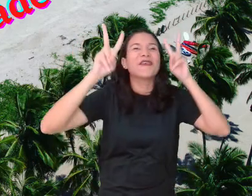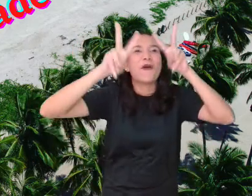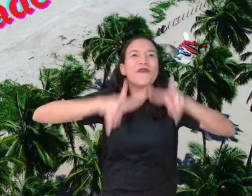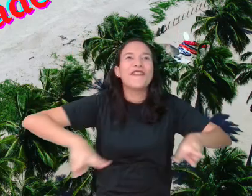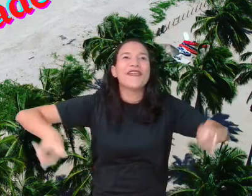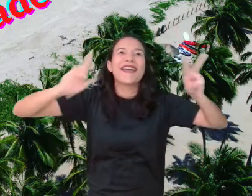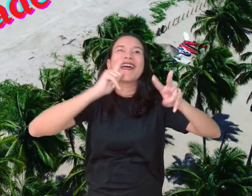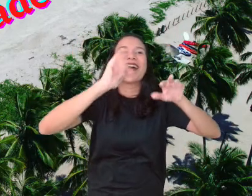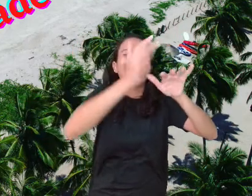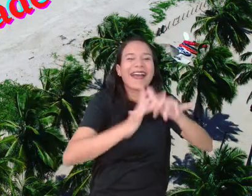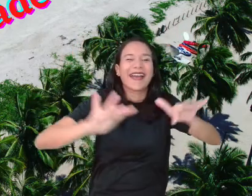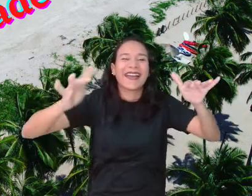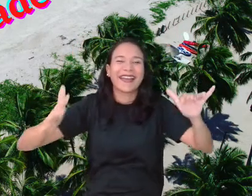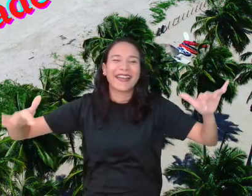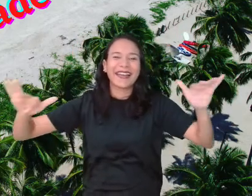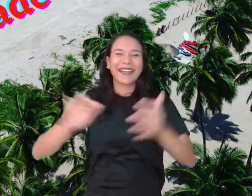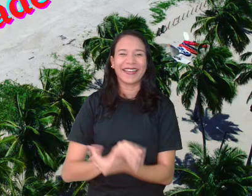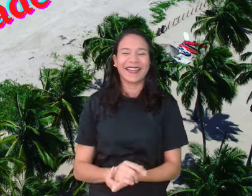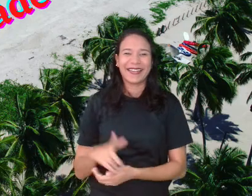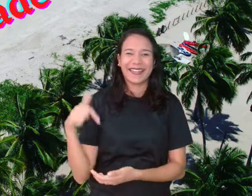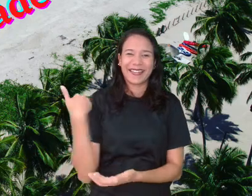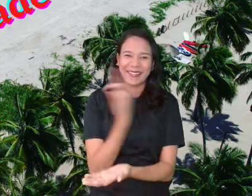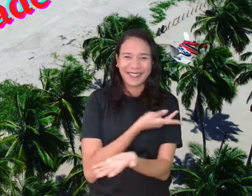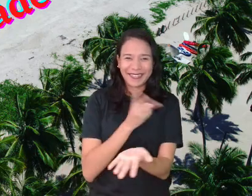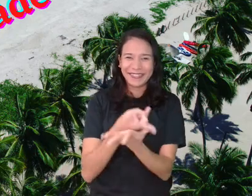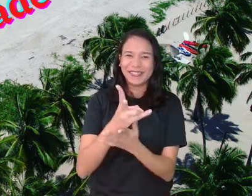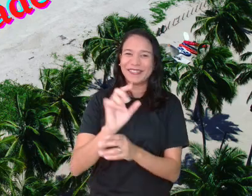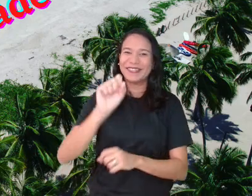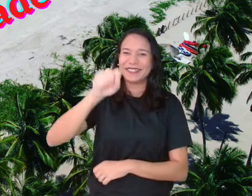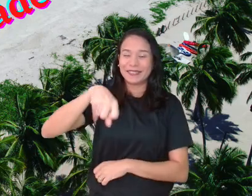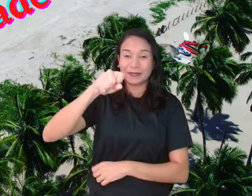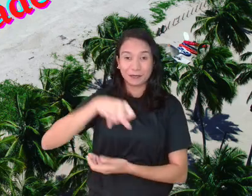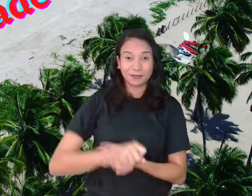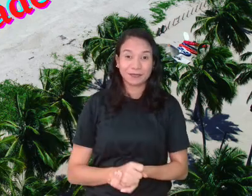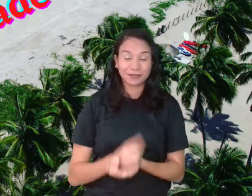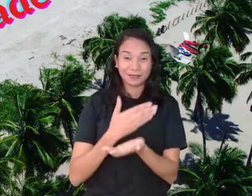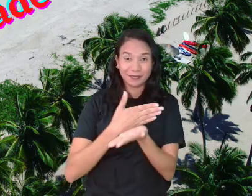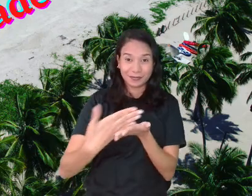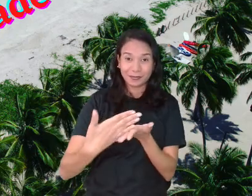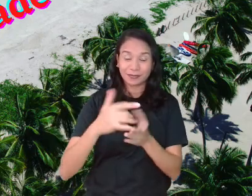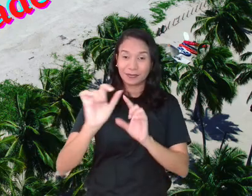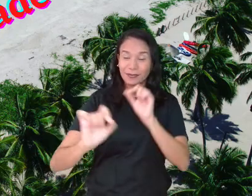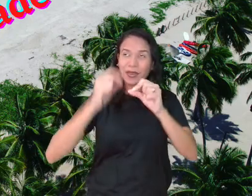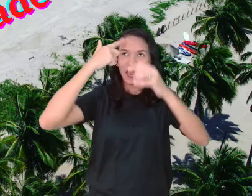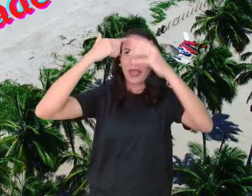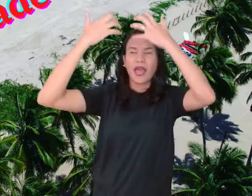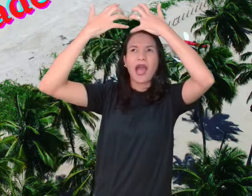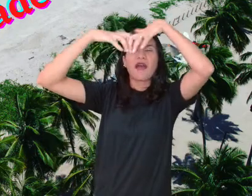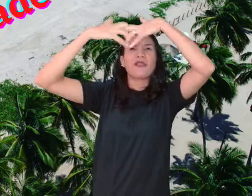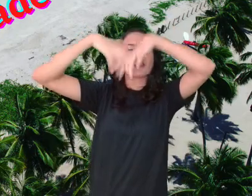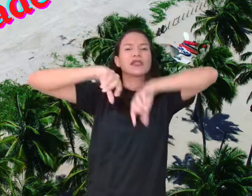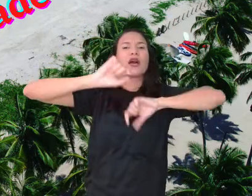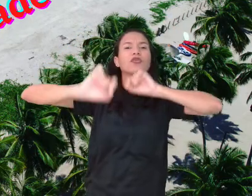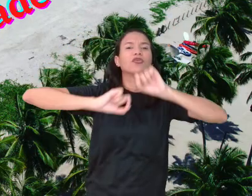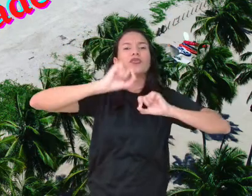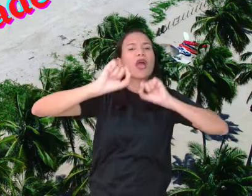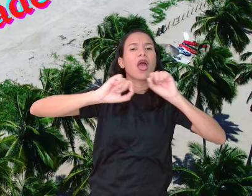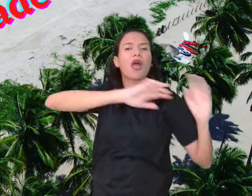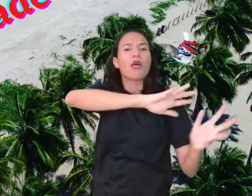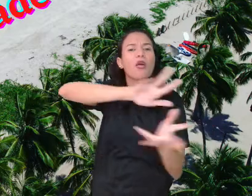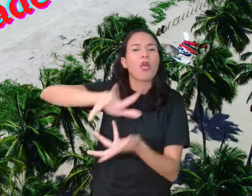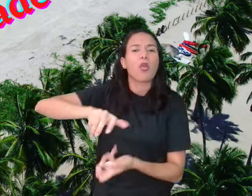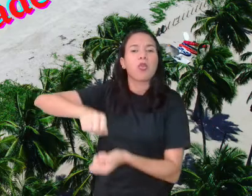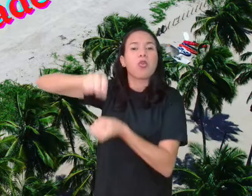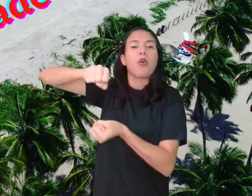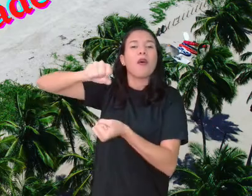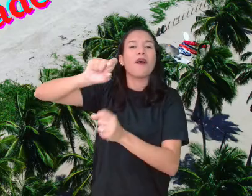olha aí. Vamos embora. Começando aí uma reflexão de sustentabilidade, mas,